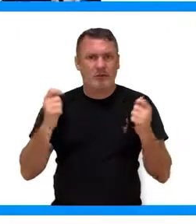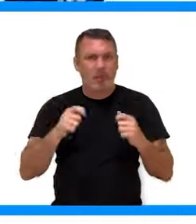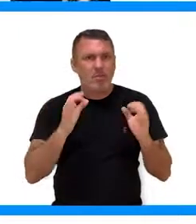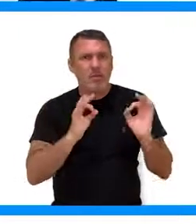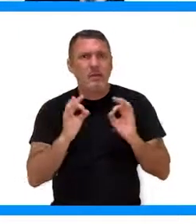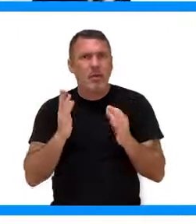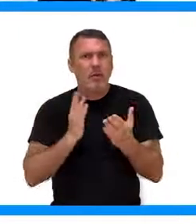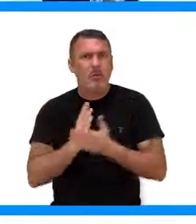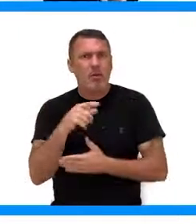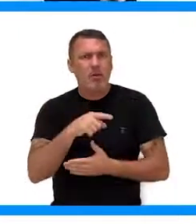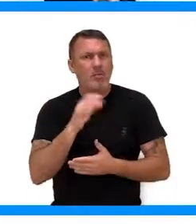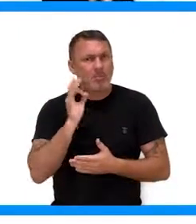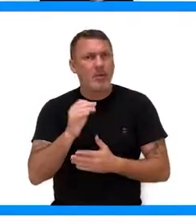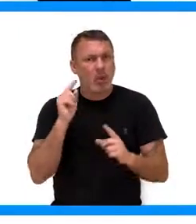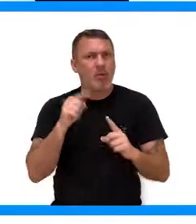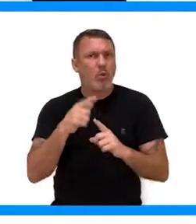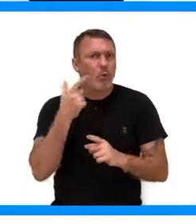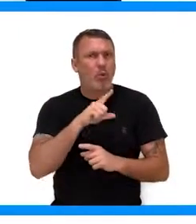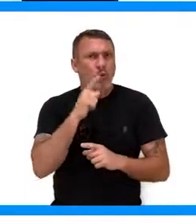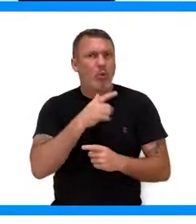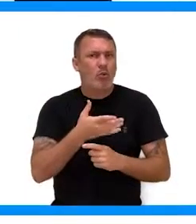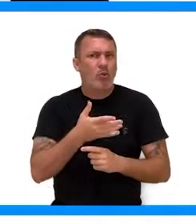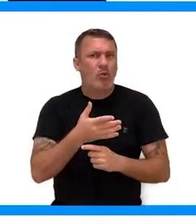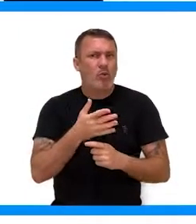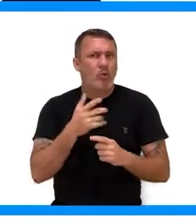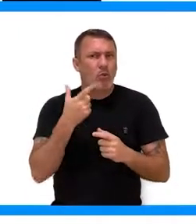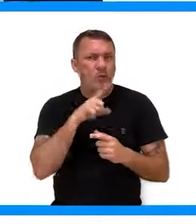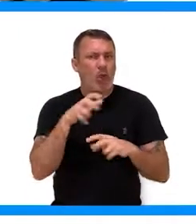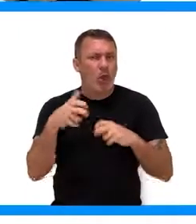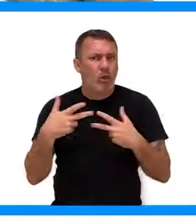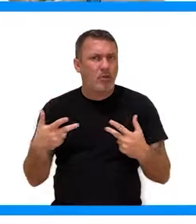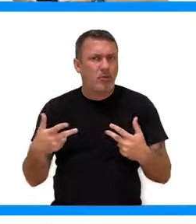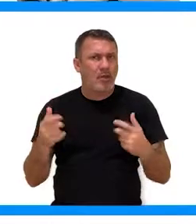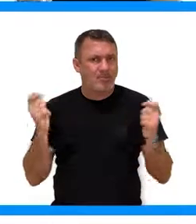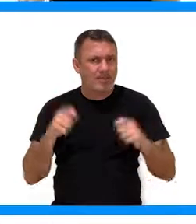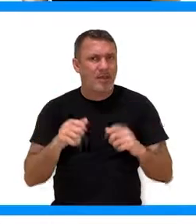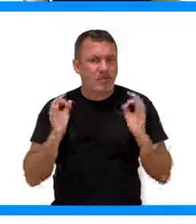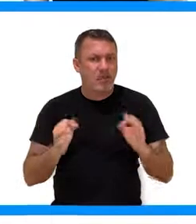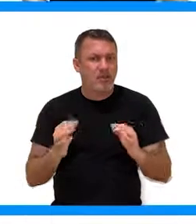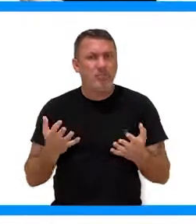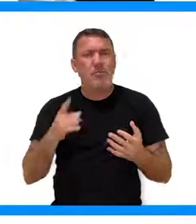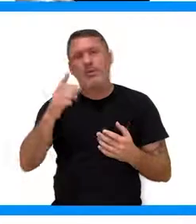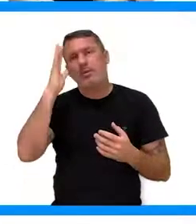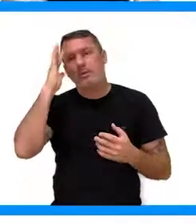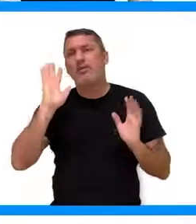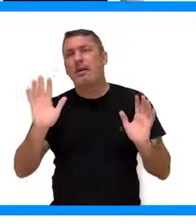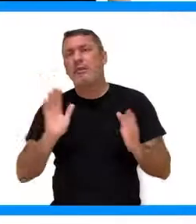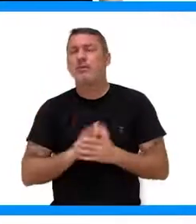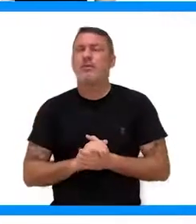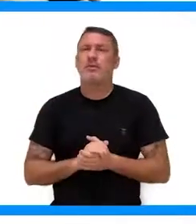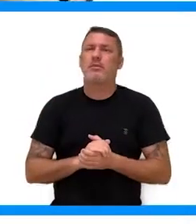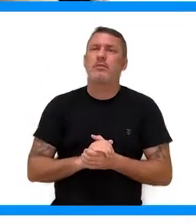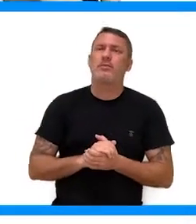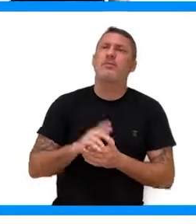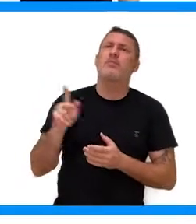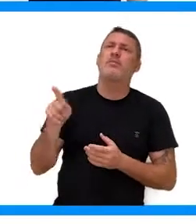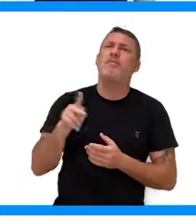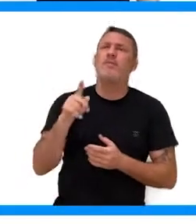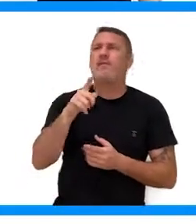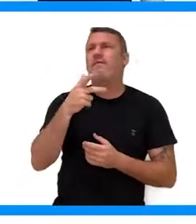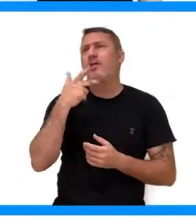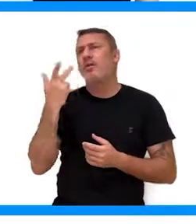discutir efetivamente consolidação de objetivos reformistas agrários? E aí você para e pensa, mas